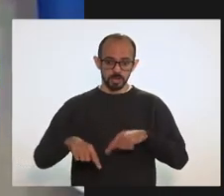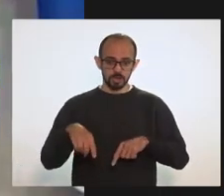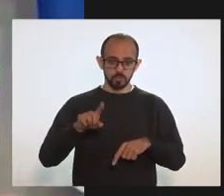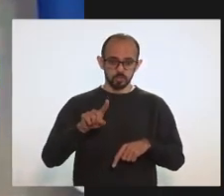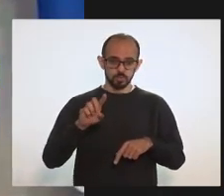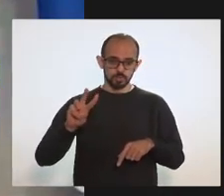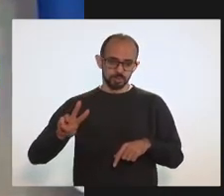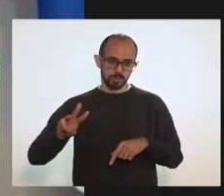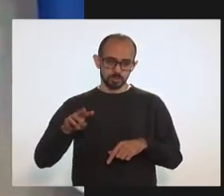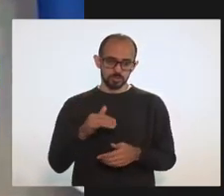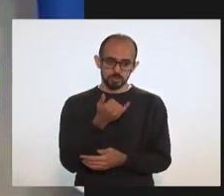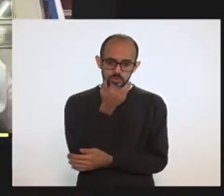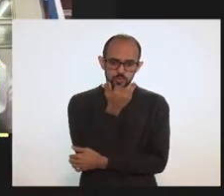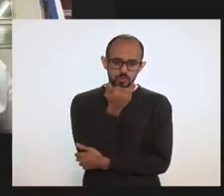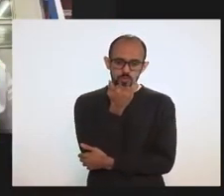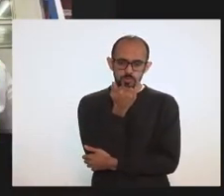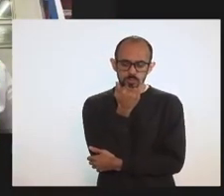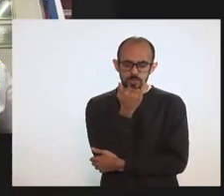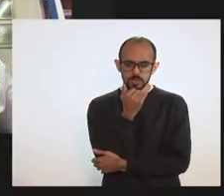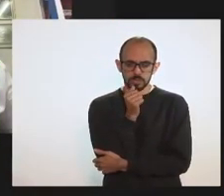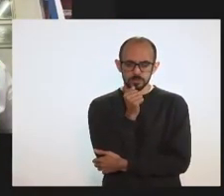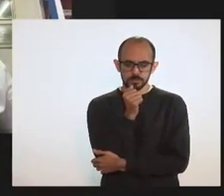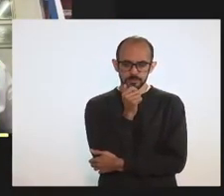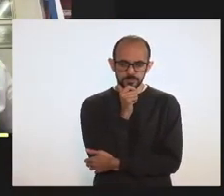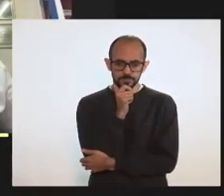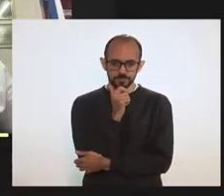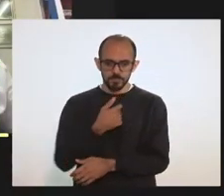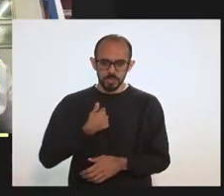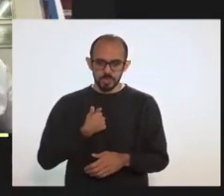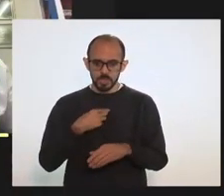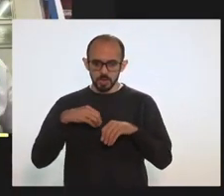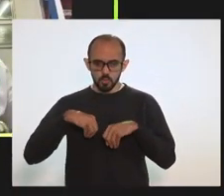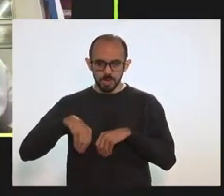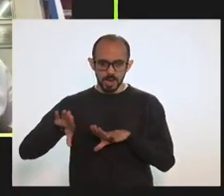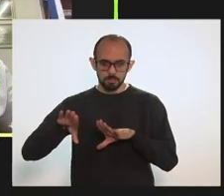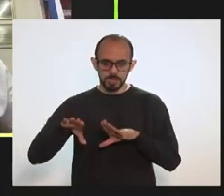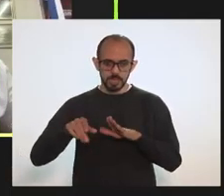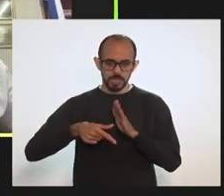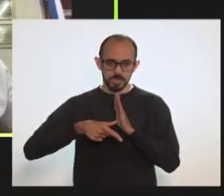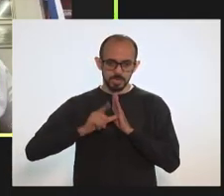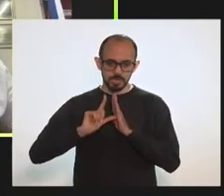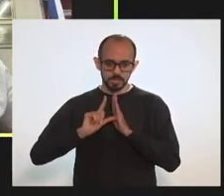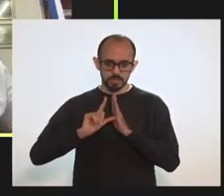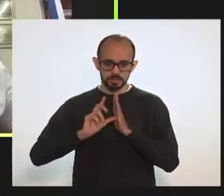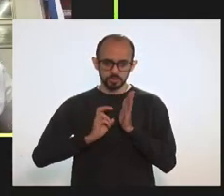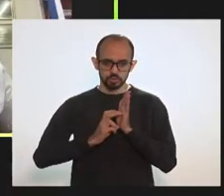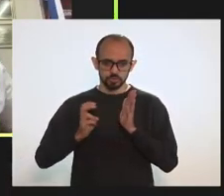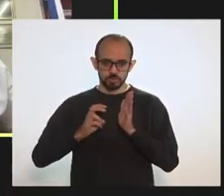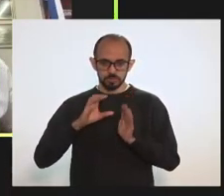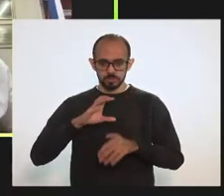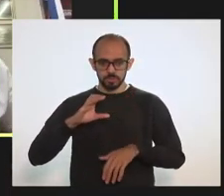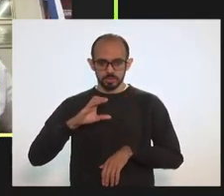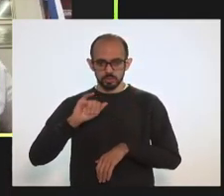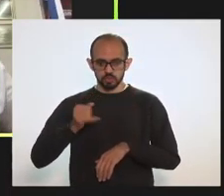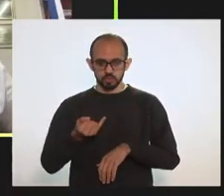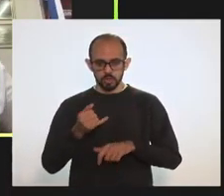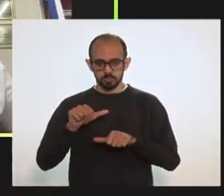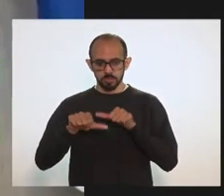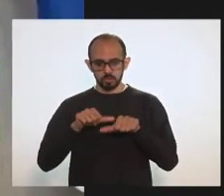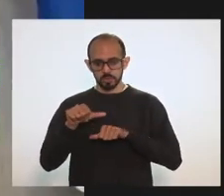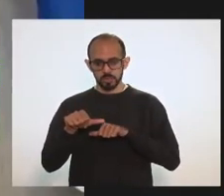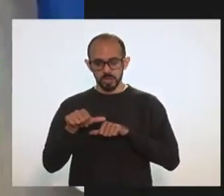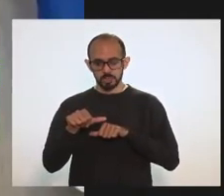emendas de plenário ao projeto de lei 1549/2012, autoria do deputado Wagner Montes. O parecer é favorável com subemenda à emenda 2,